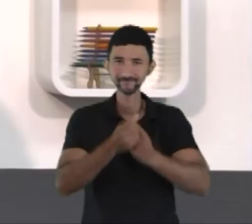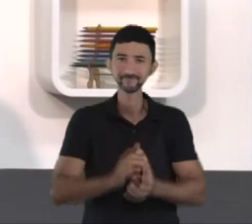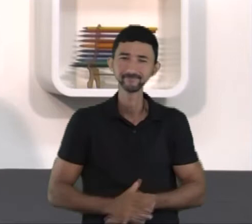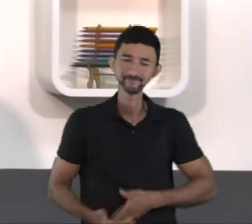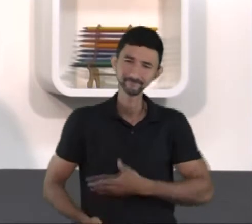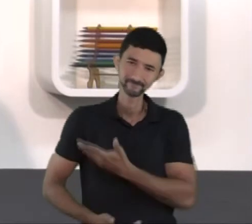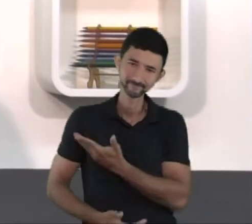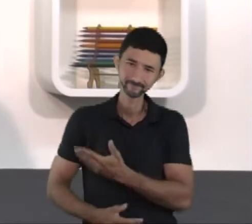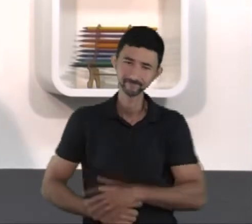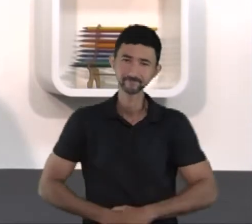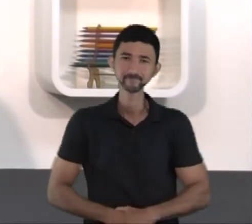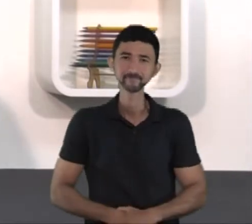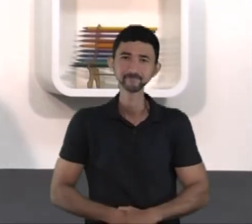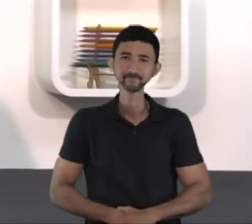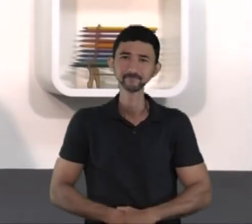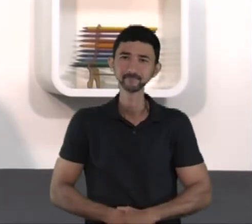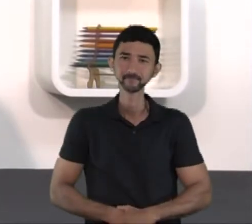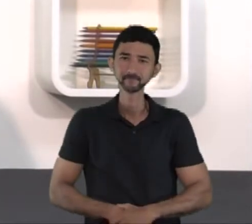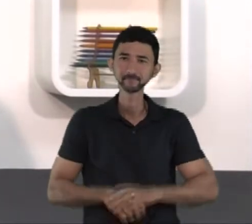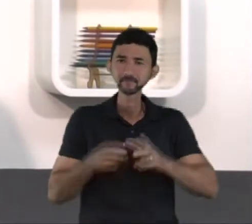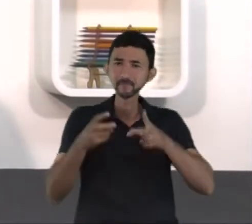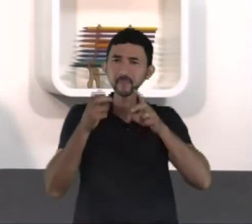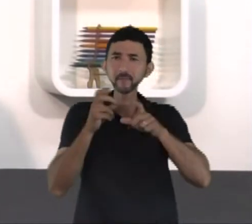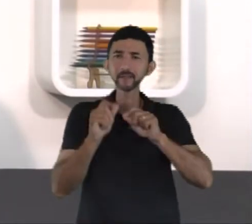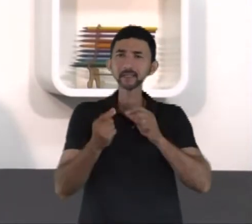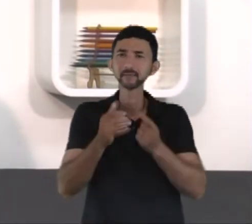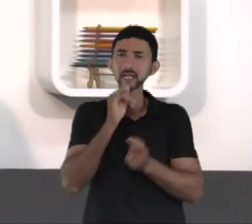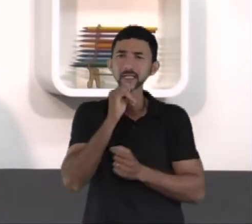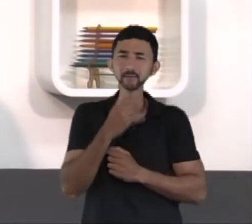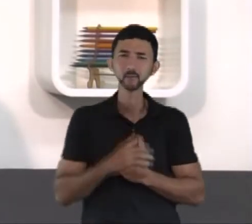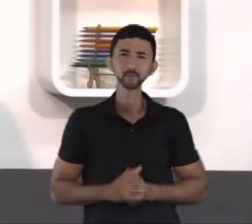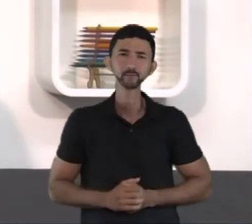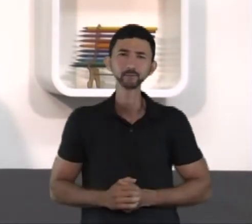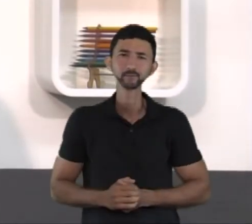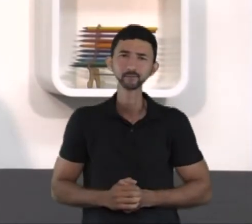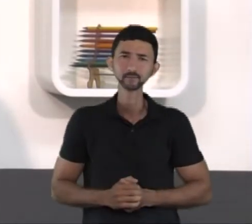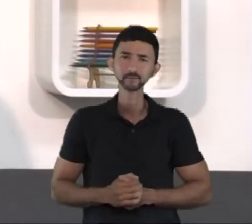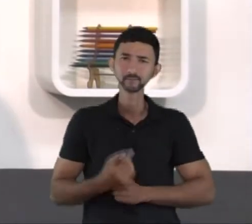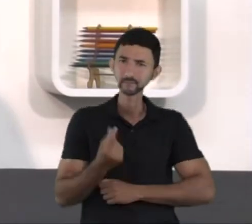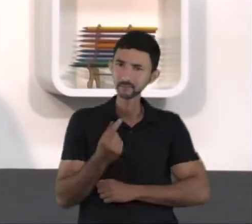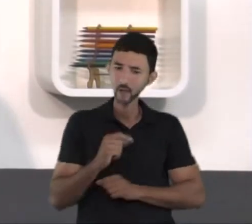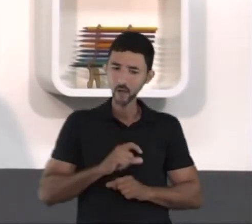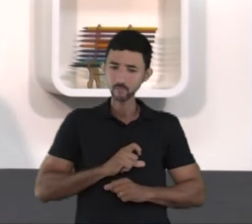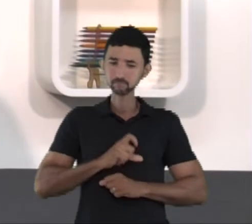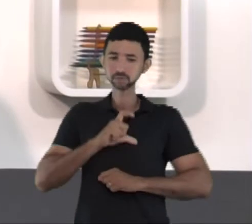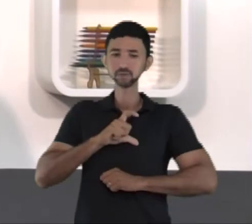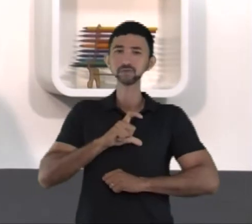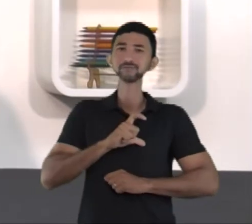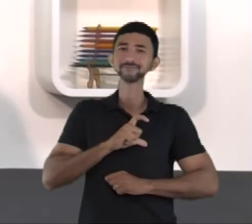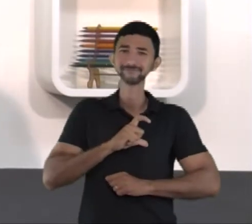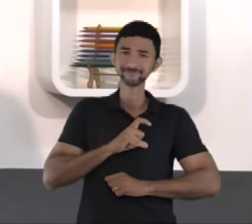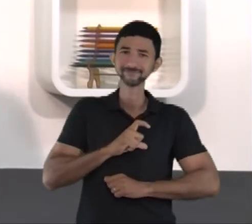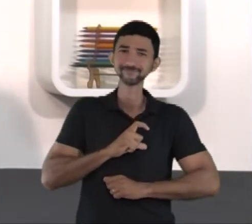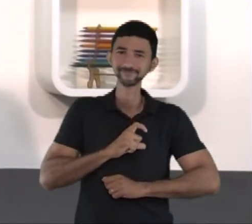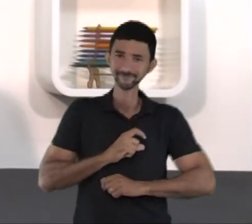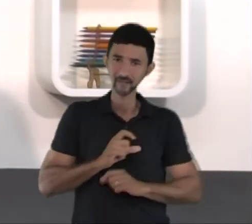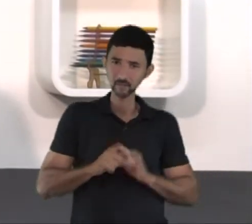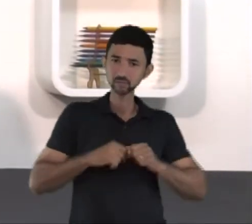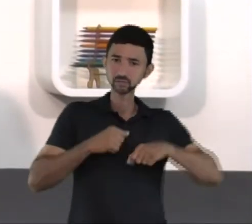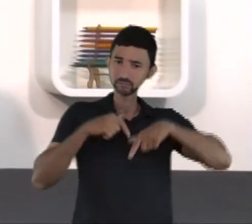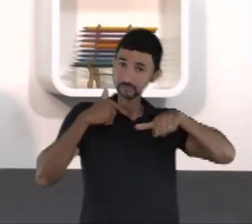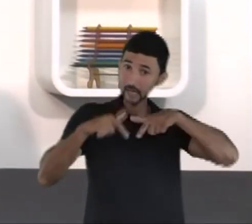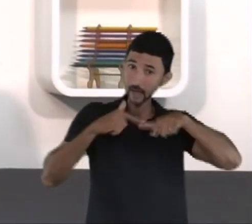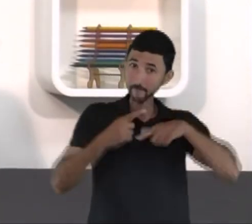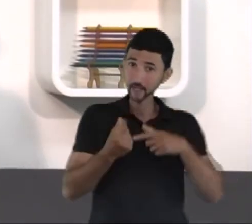gente. Percebam. O lucro só vai existir se essa atividade